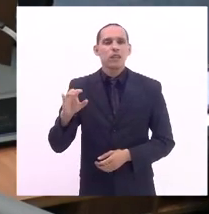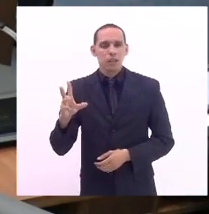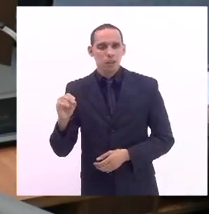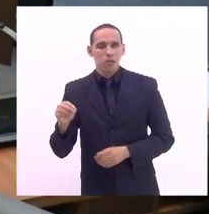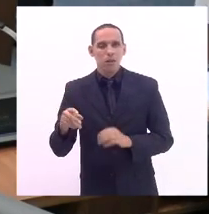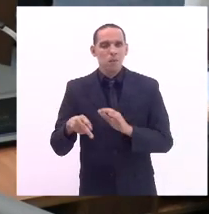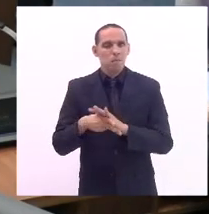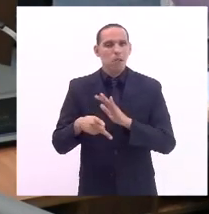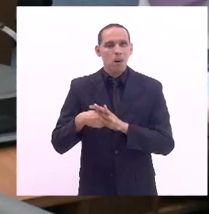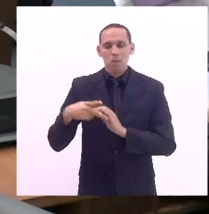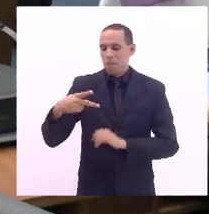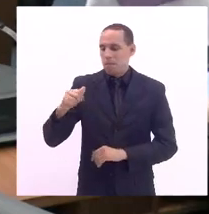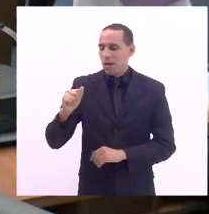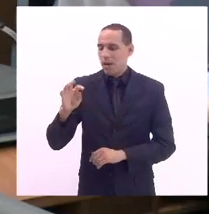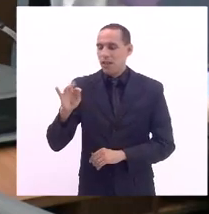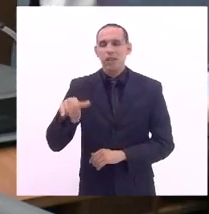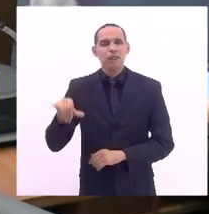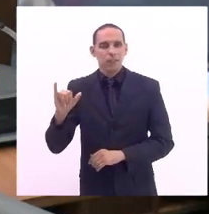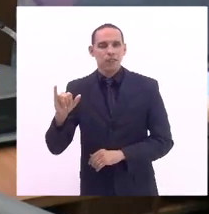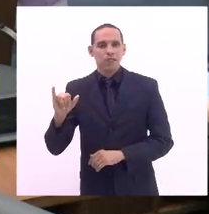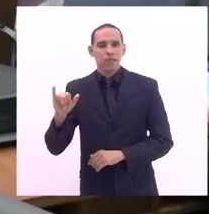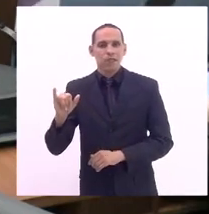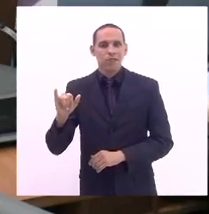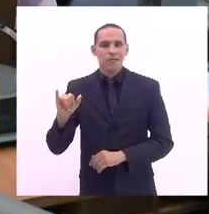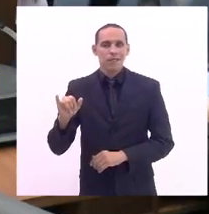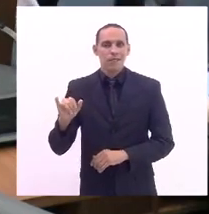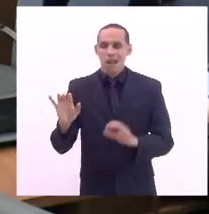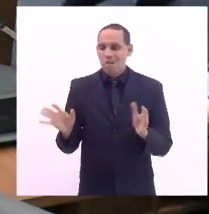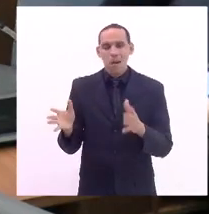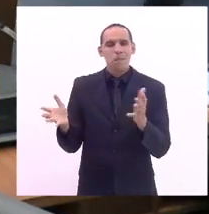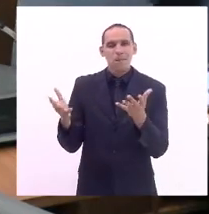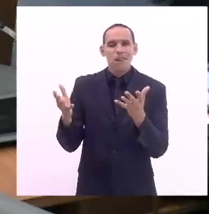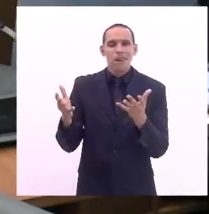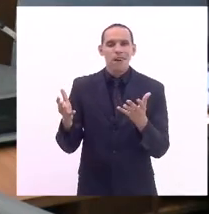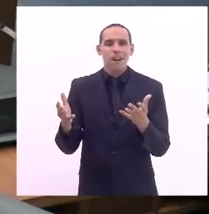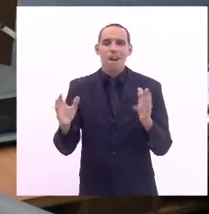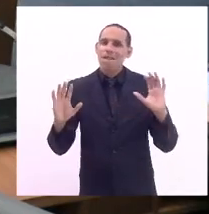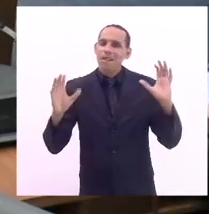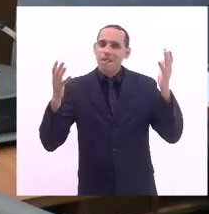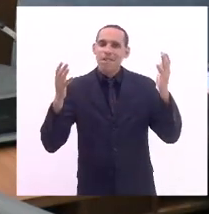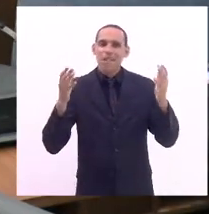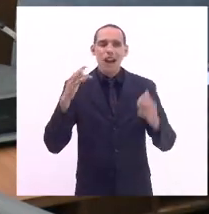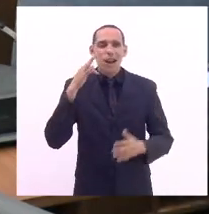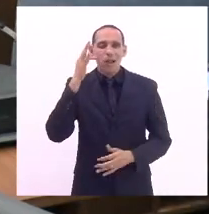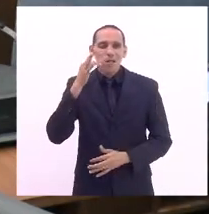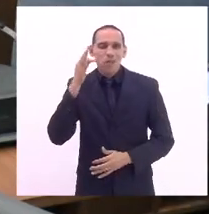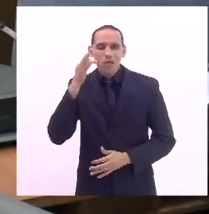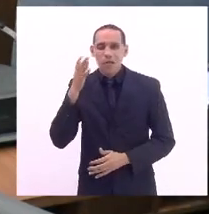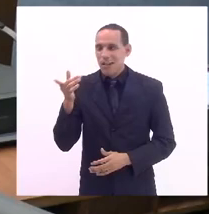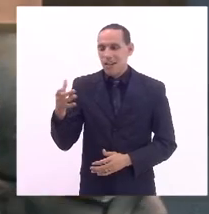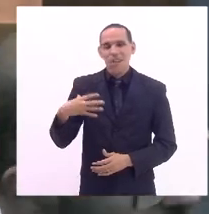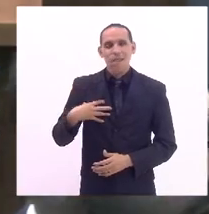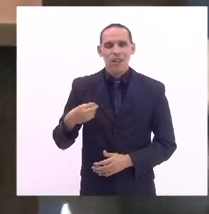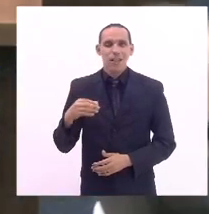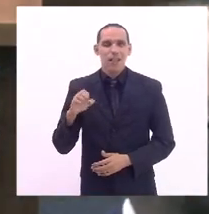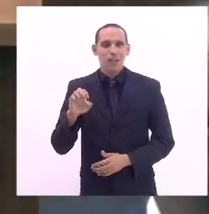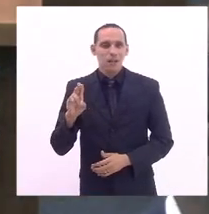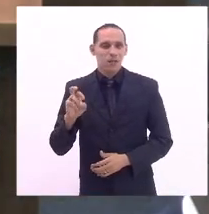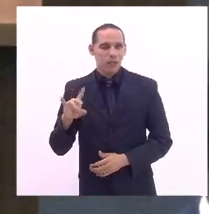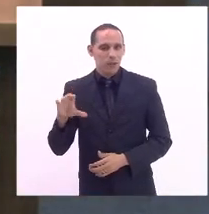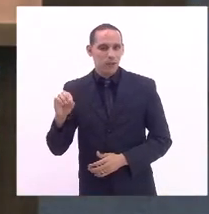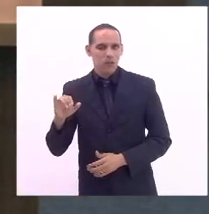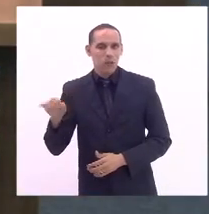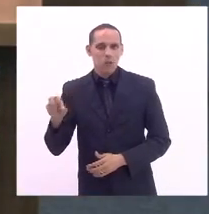aqui, que promoveu o Rei do Tomate, promoveu a Festa do Tomate, filho do nosso querido Eurico Júnior.